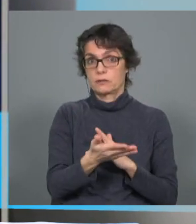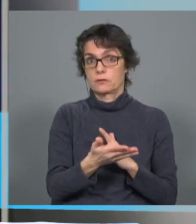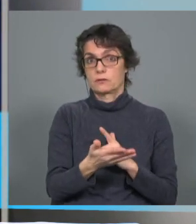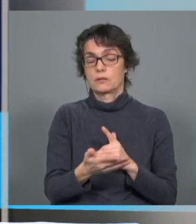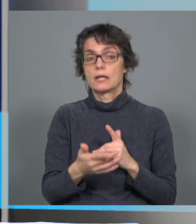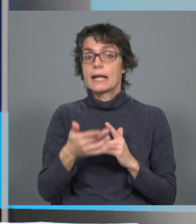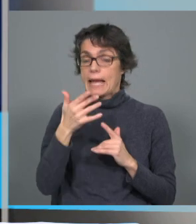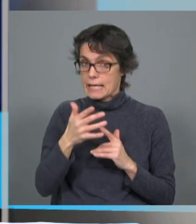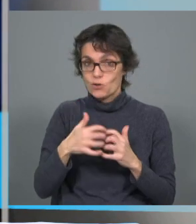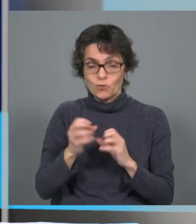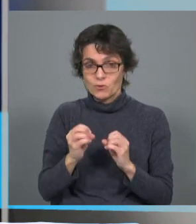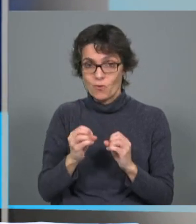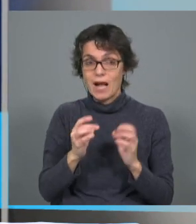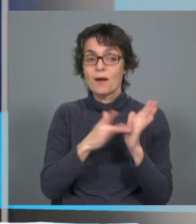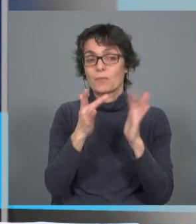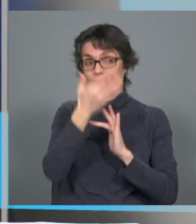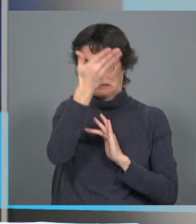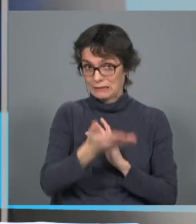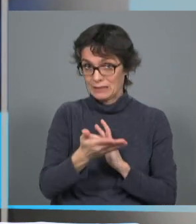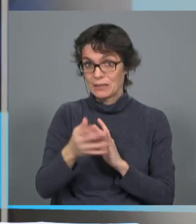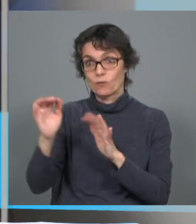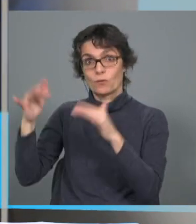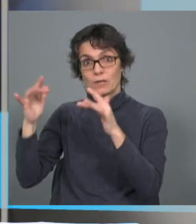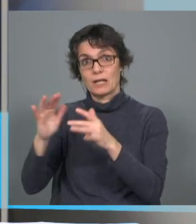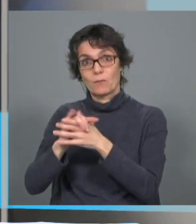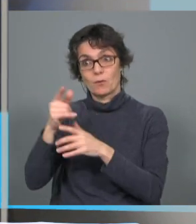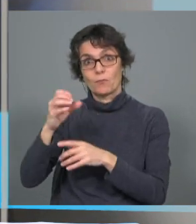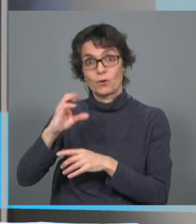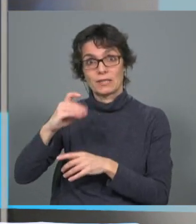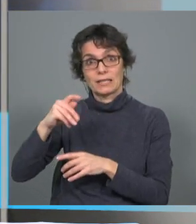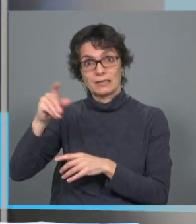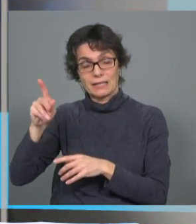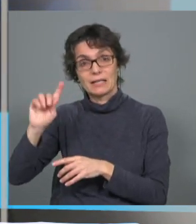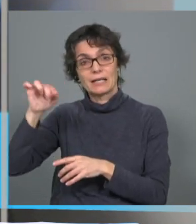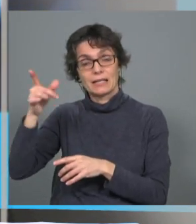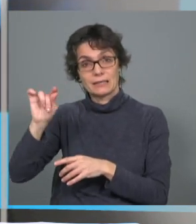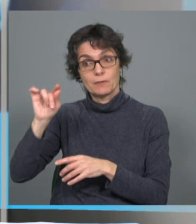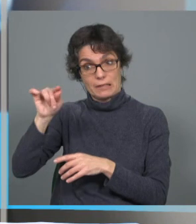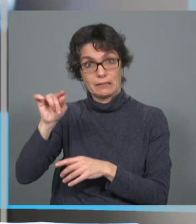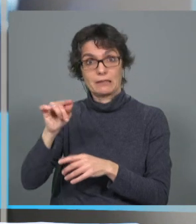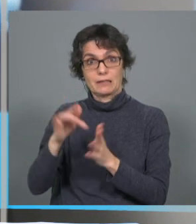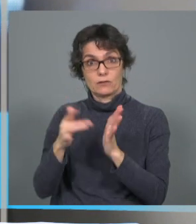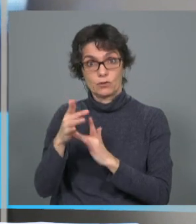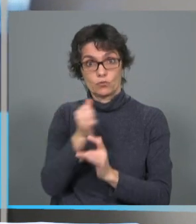aquele que faz o milagre das bodas de Caná, é aquele que é dono